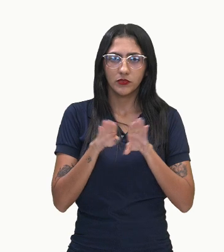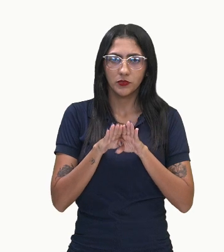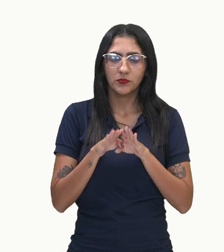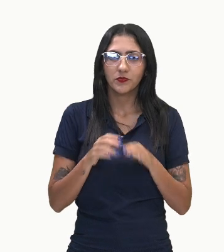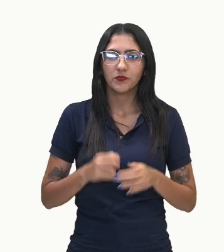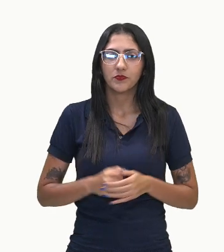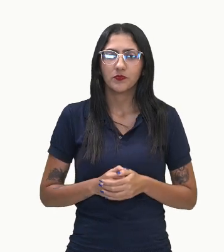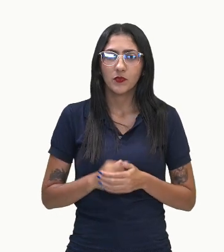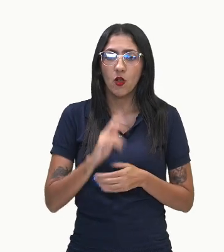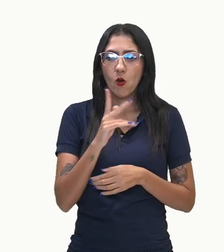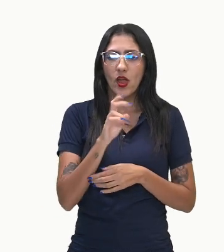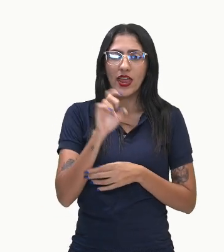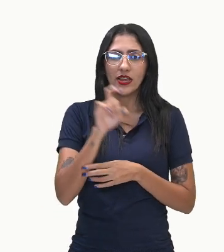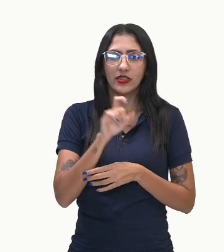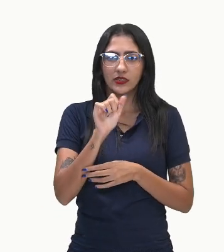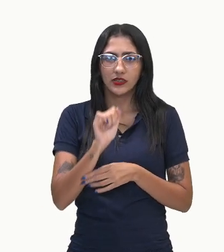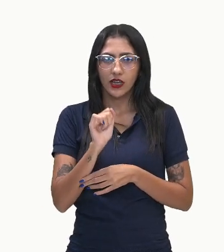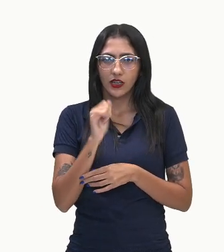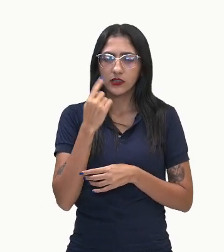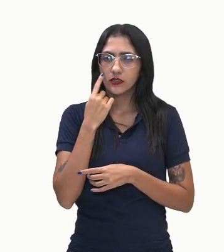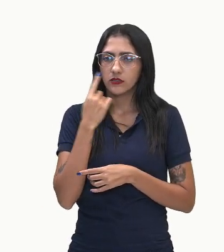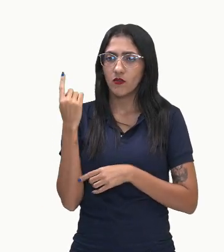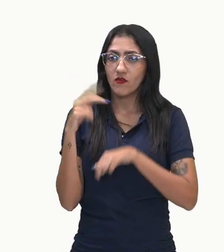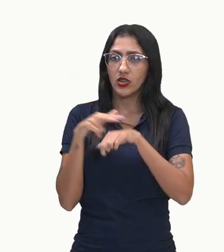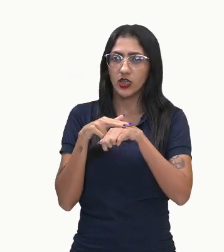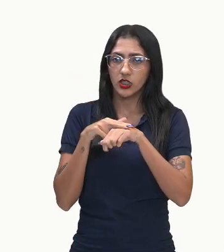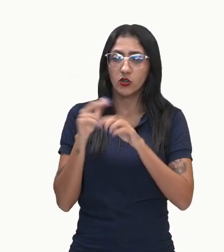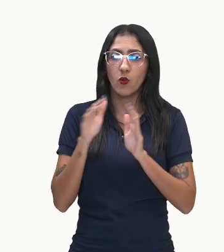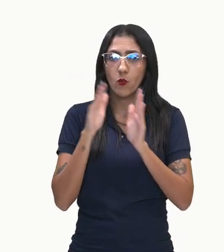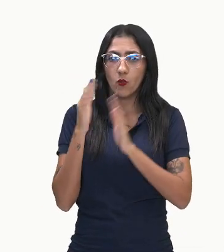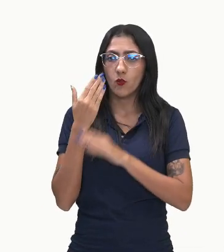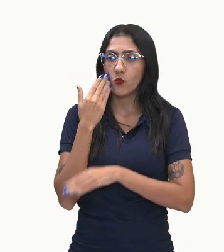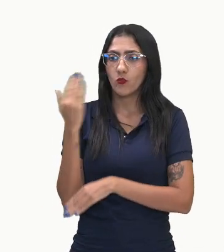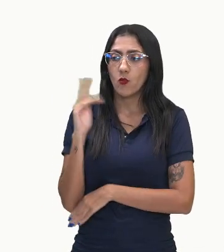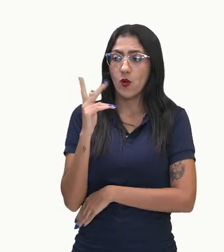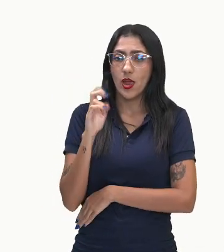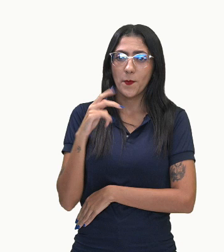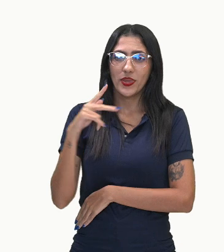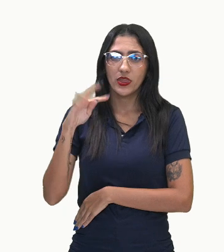o hexágono regular, o heptágono regular,